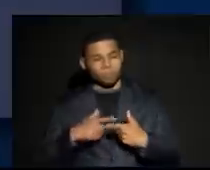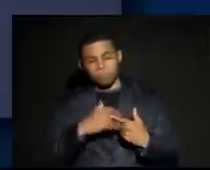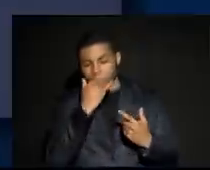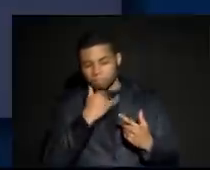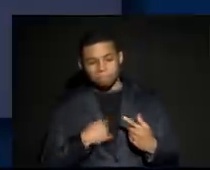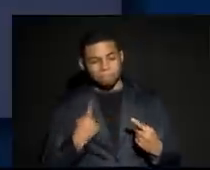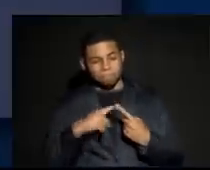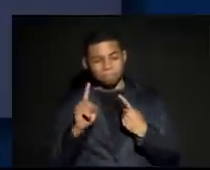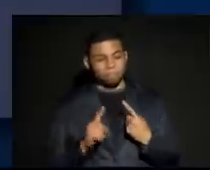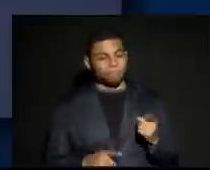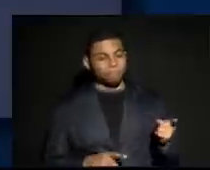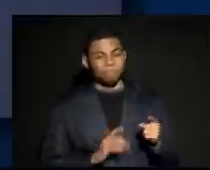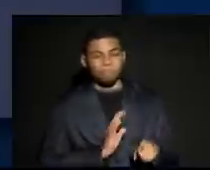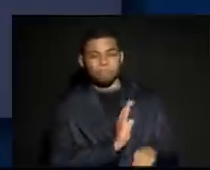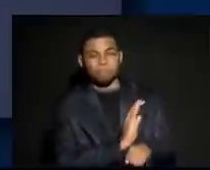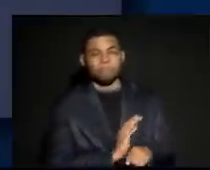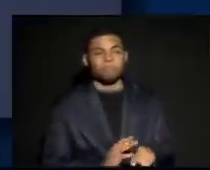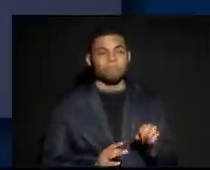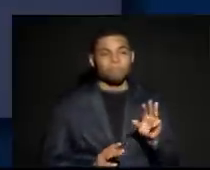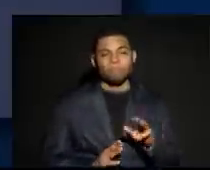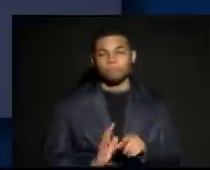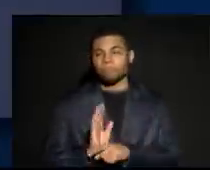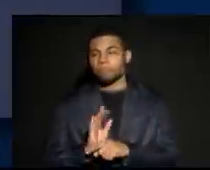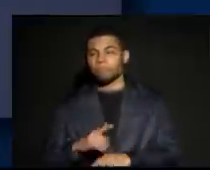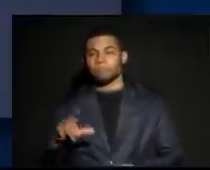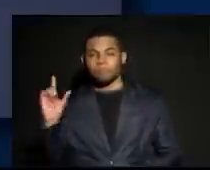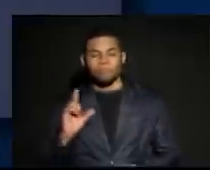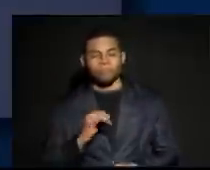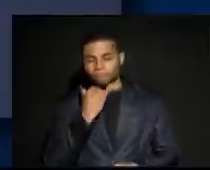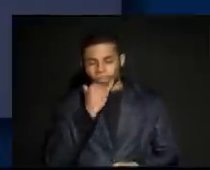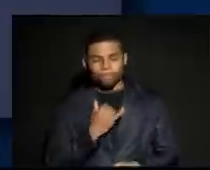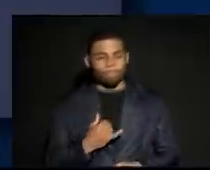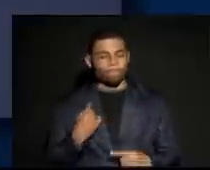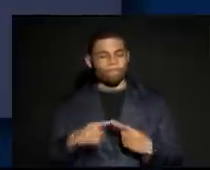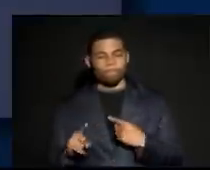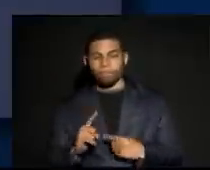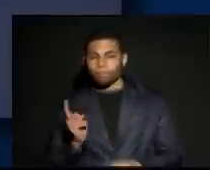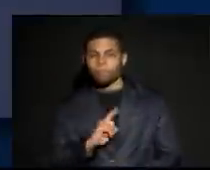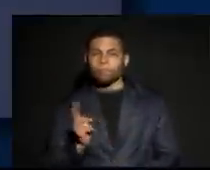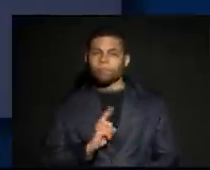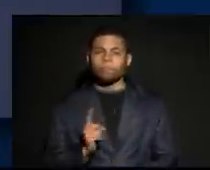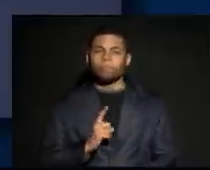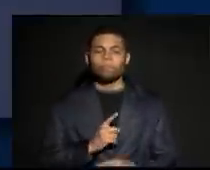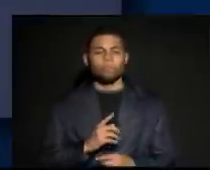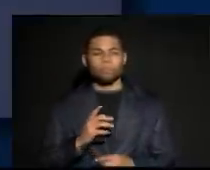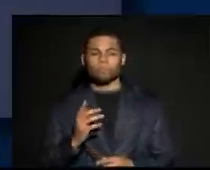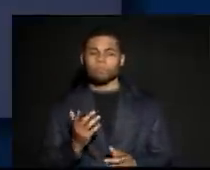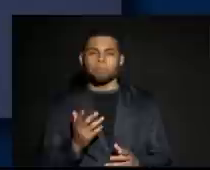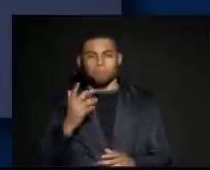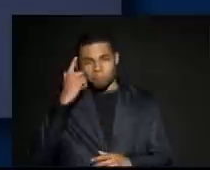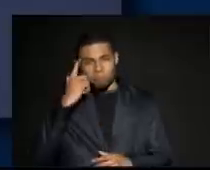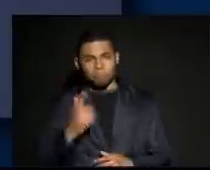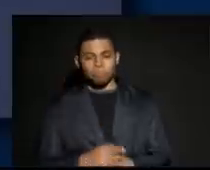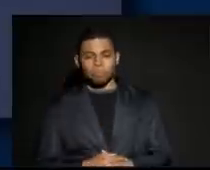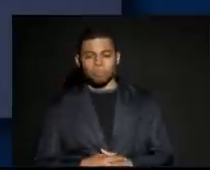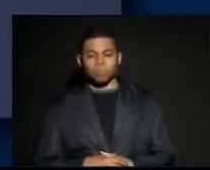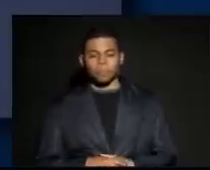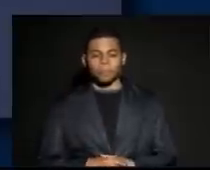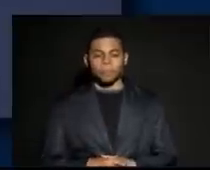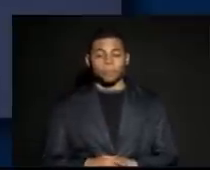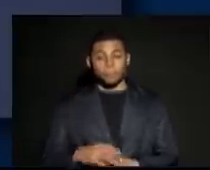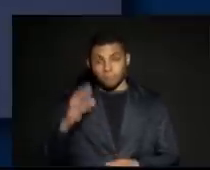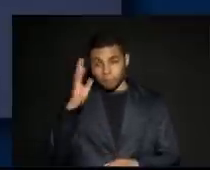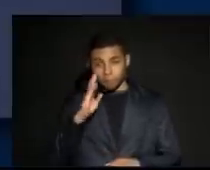não temos preconceito com dividendo o capital flui é uma certa escala de mão de obra tem um certo ló